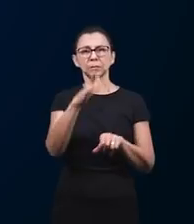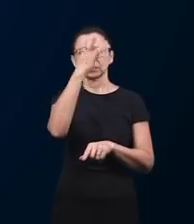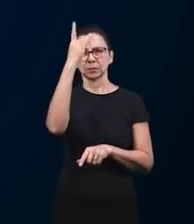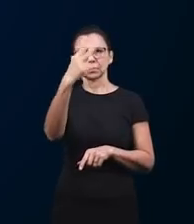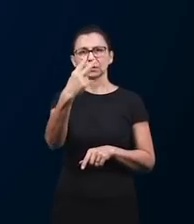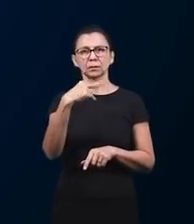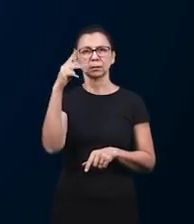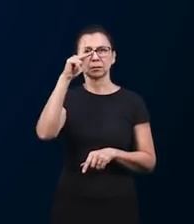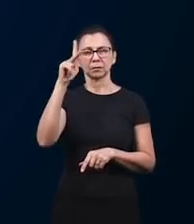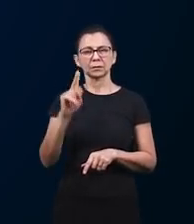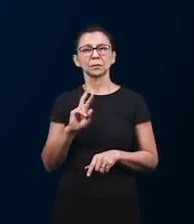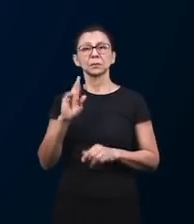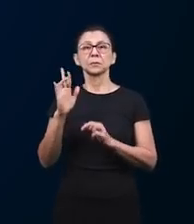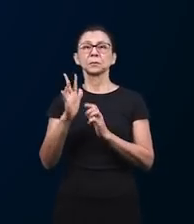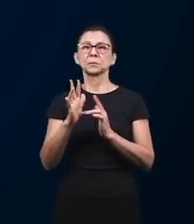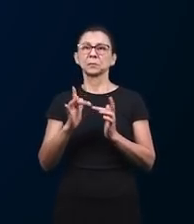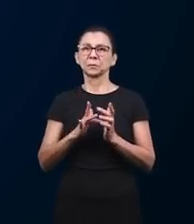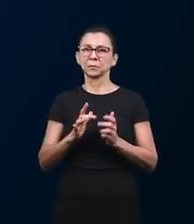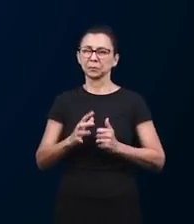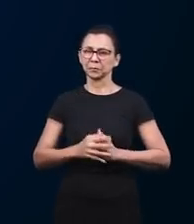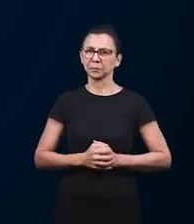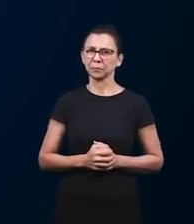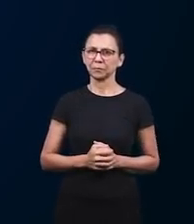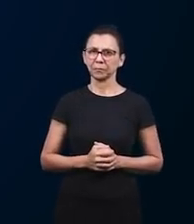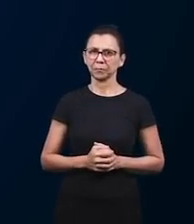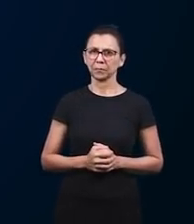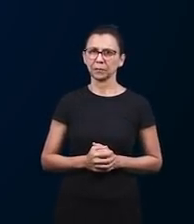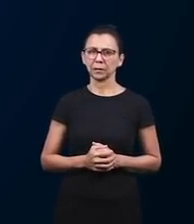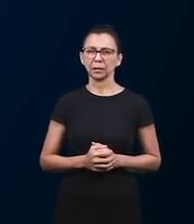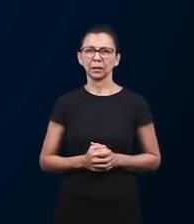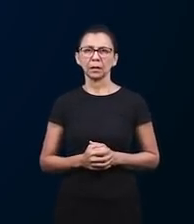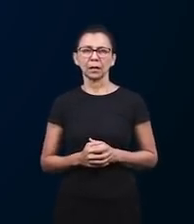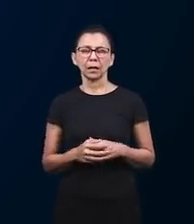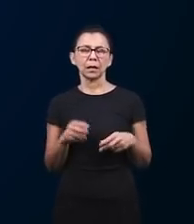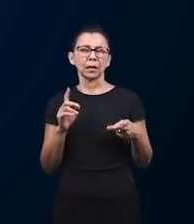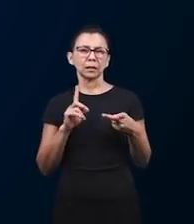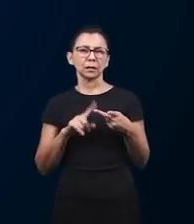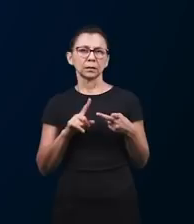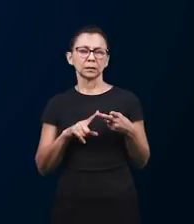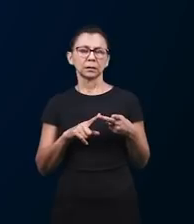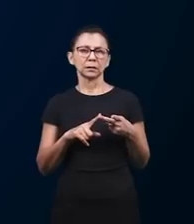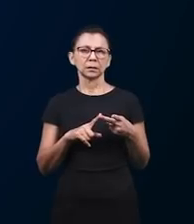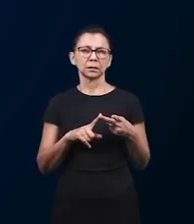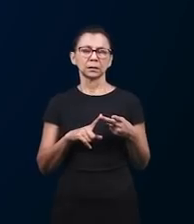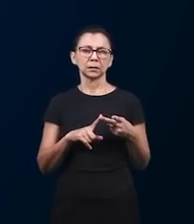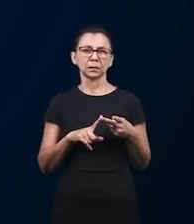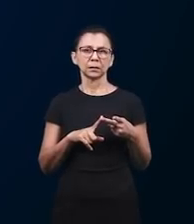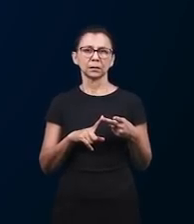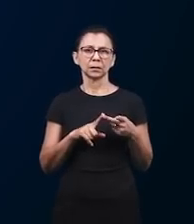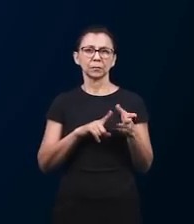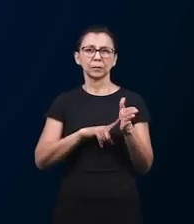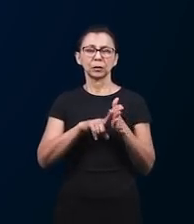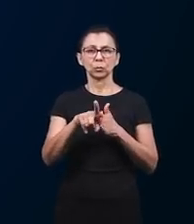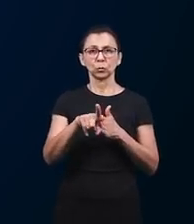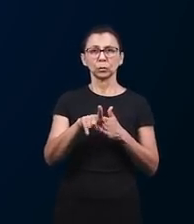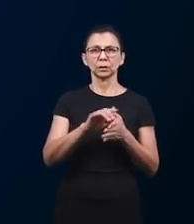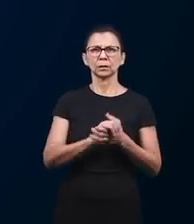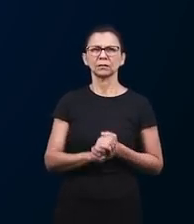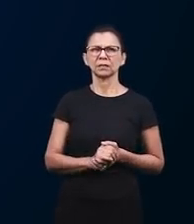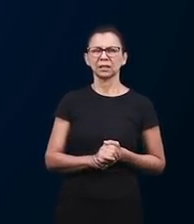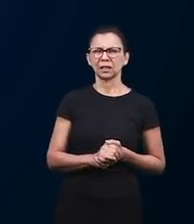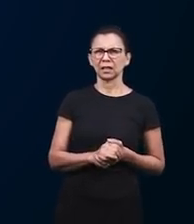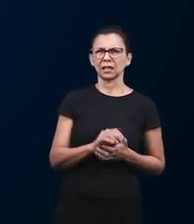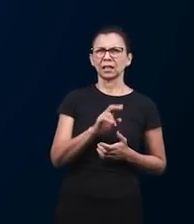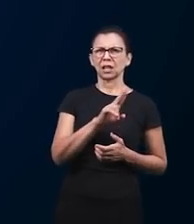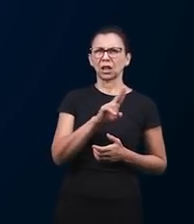Jesus. Referente à segunda pergunta, a primeira situação profética está localizada na expressão tem nomes de que vives